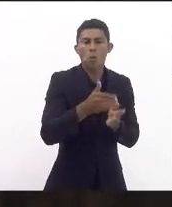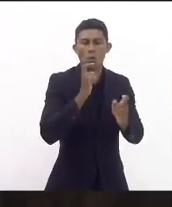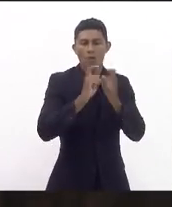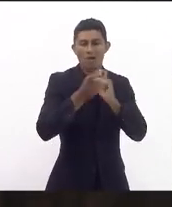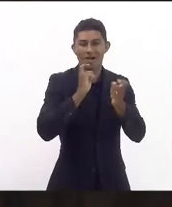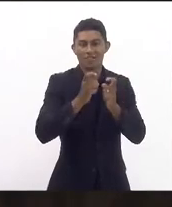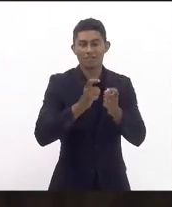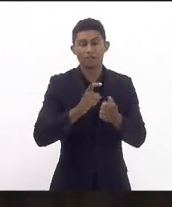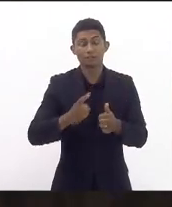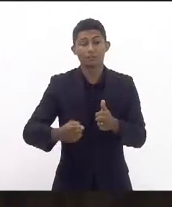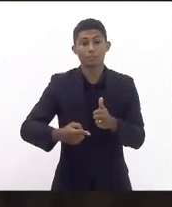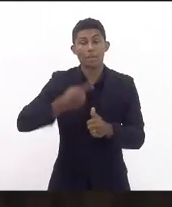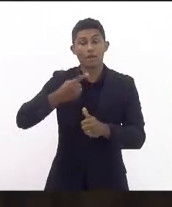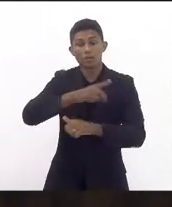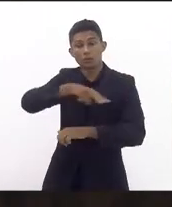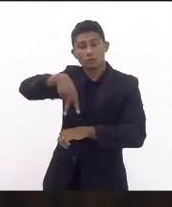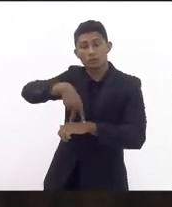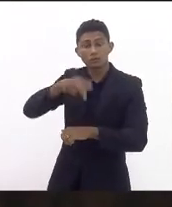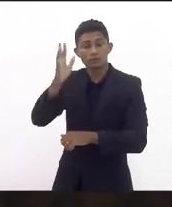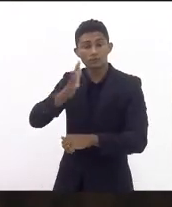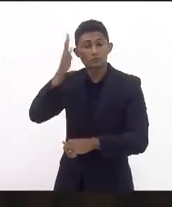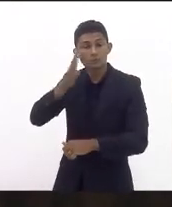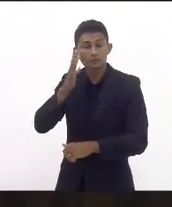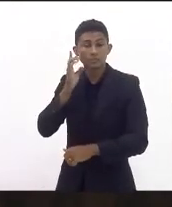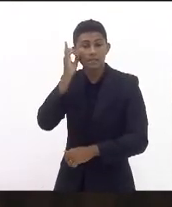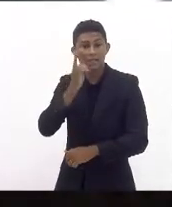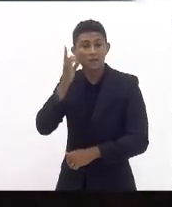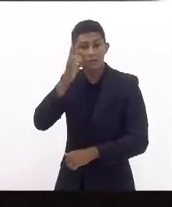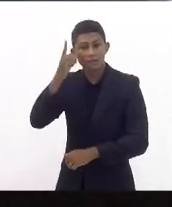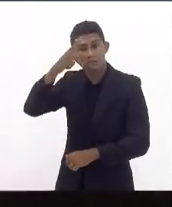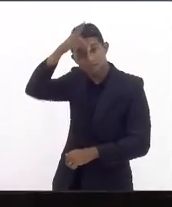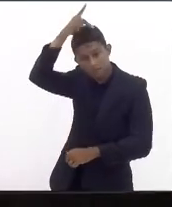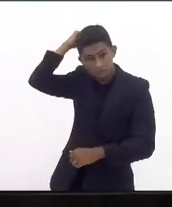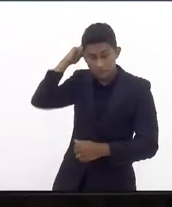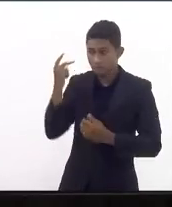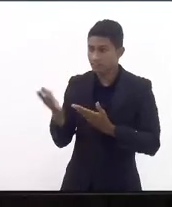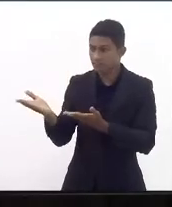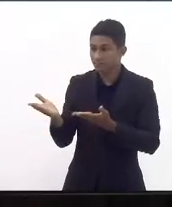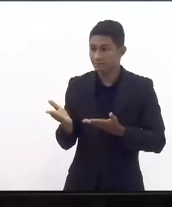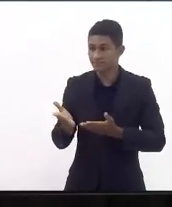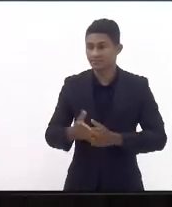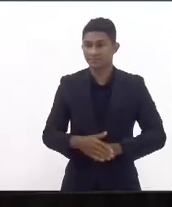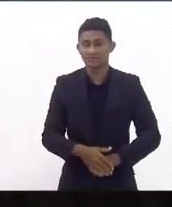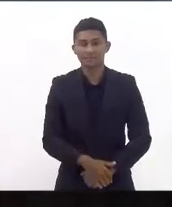orador do dia Deputado Luiz Paulo G1